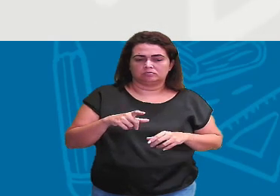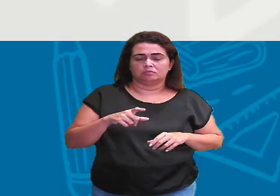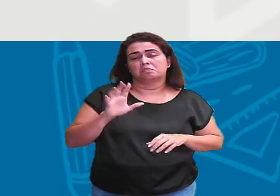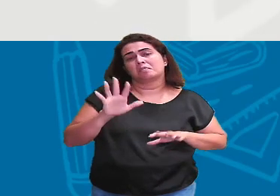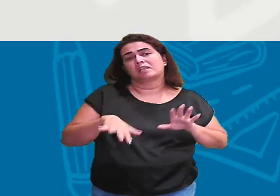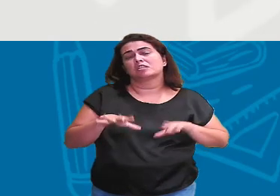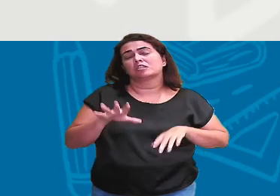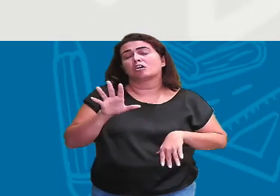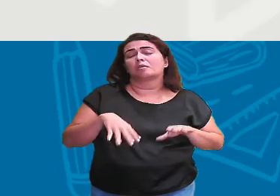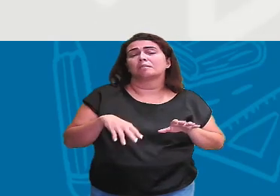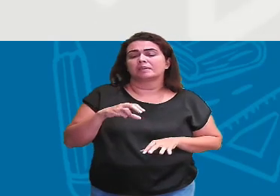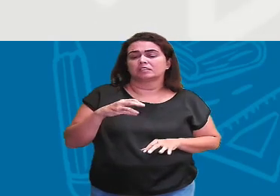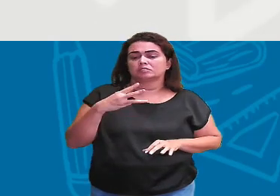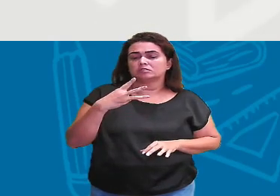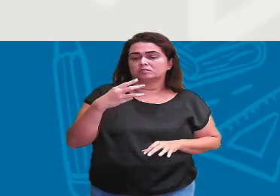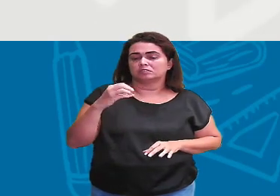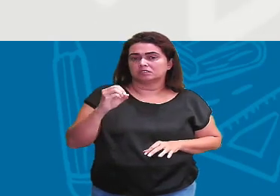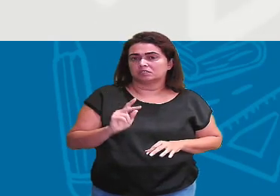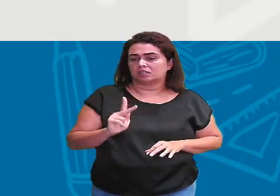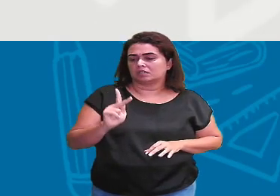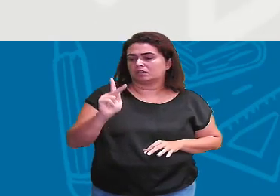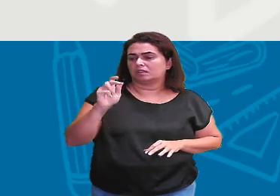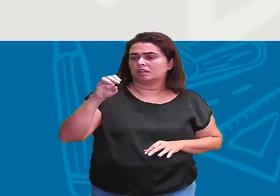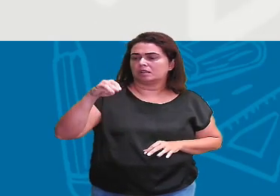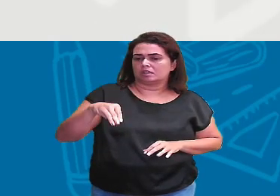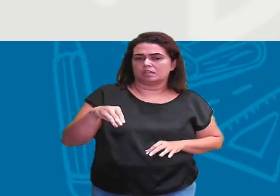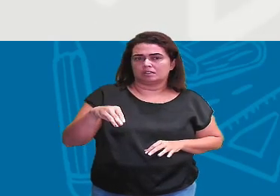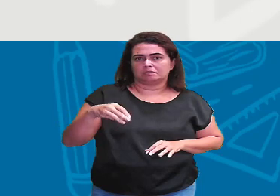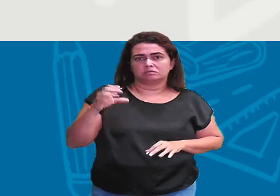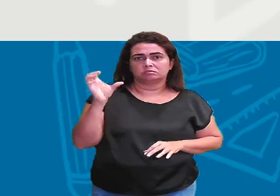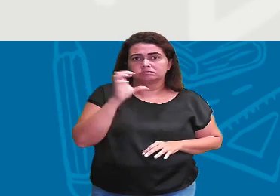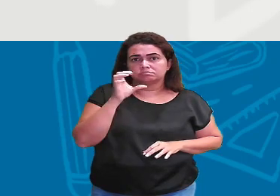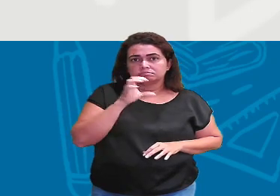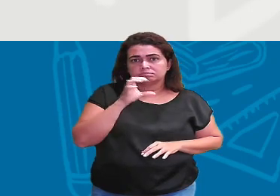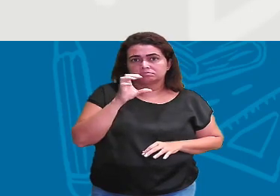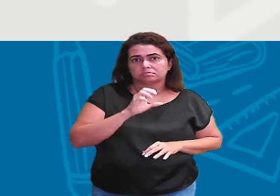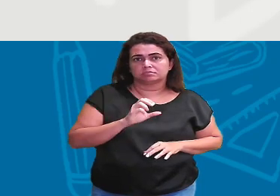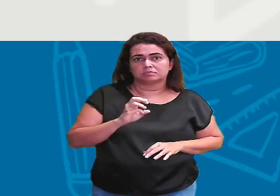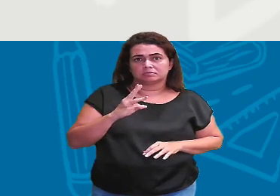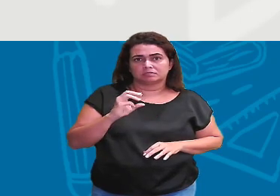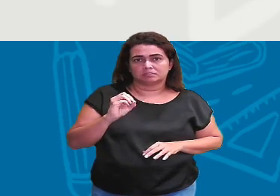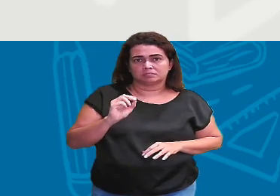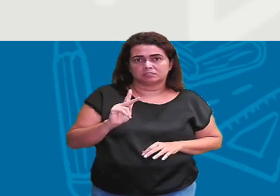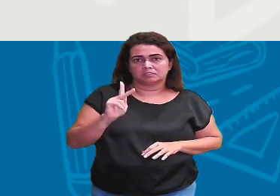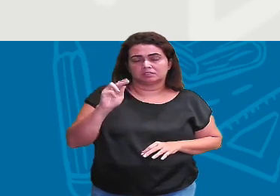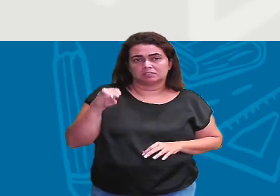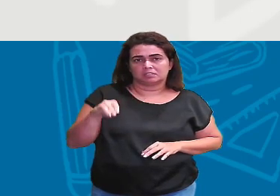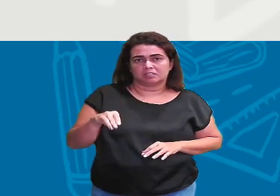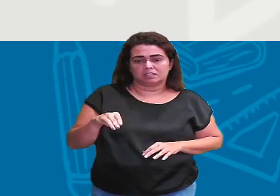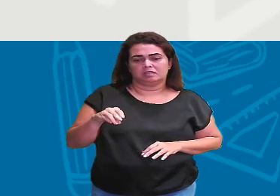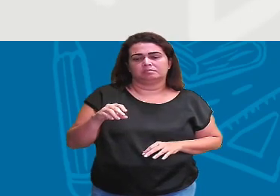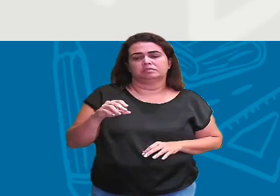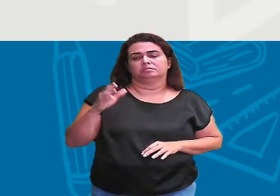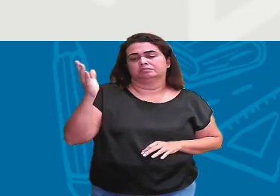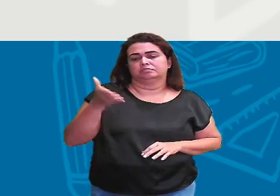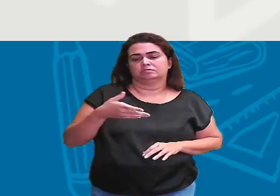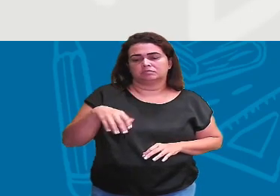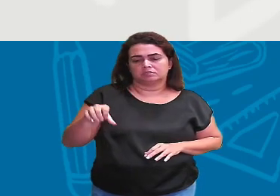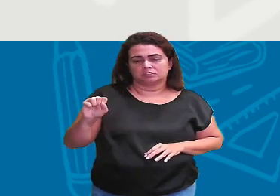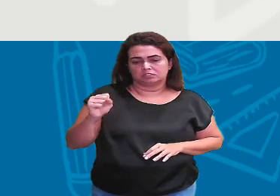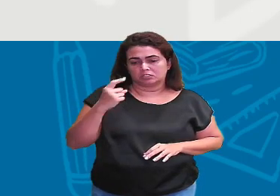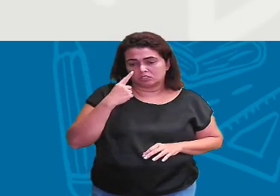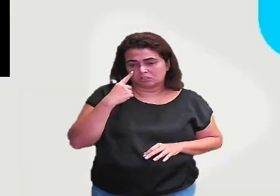de aproximadamente 30 km por segundo. Então, eu trouxe essa imagem para a